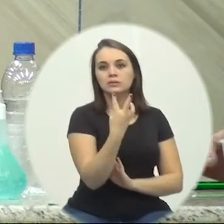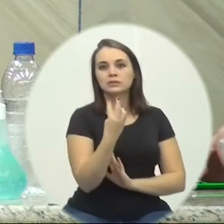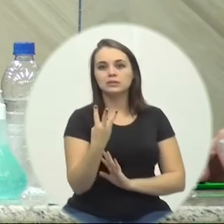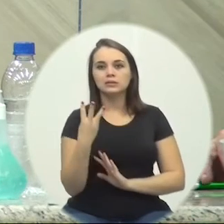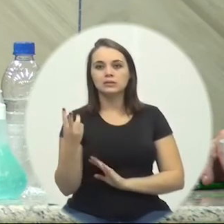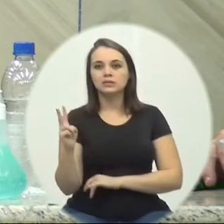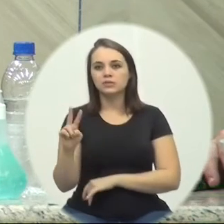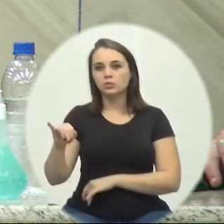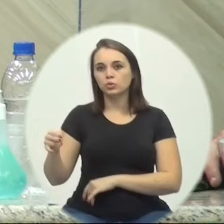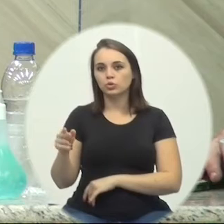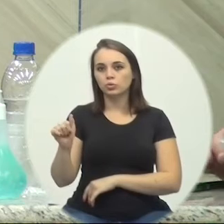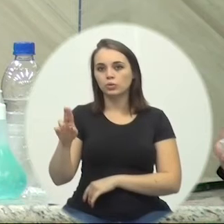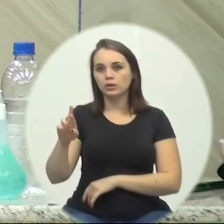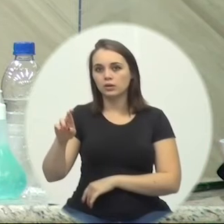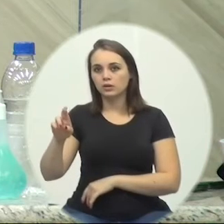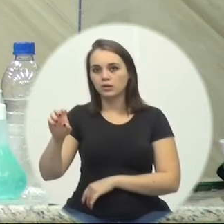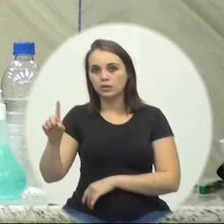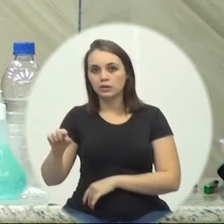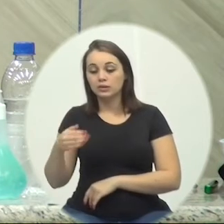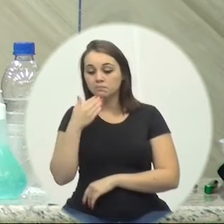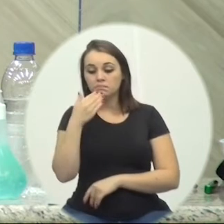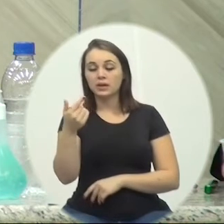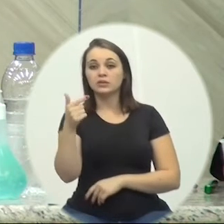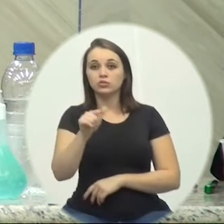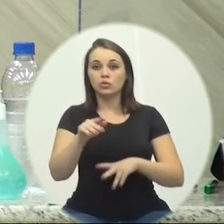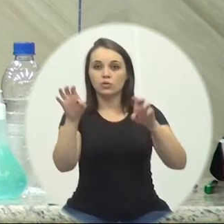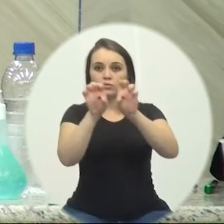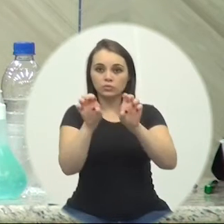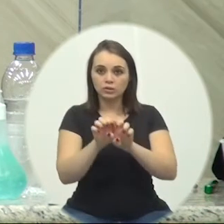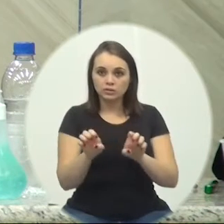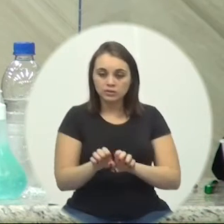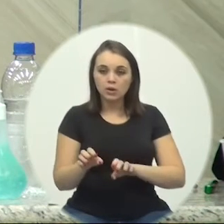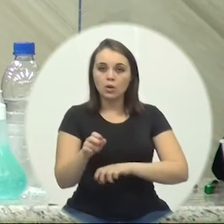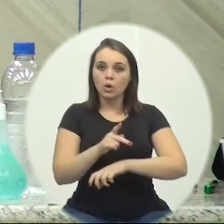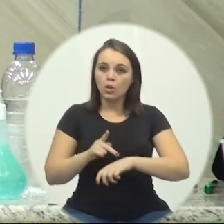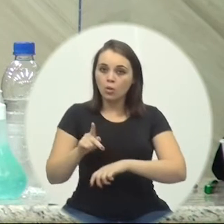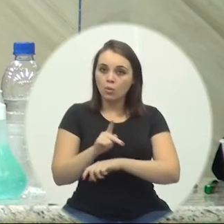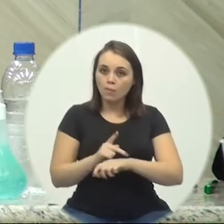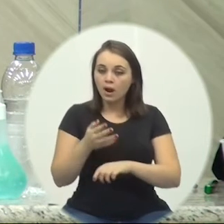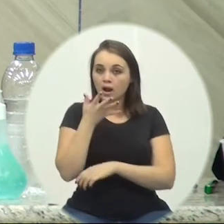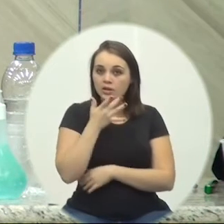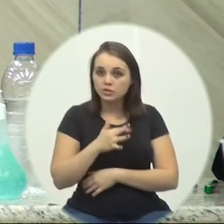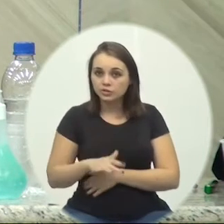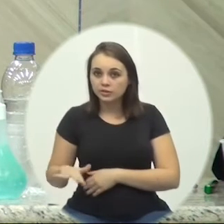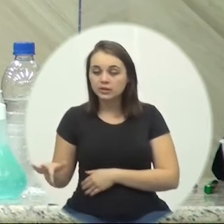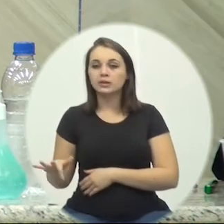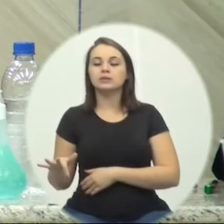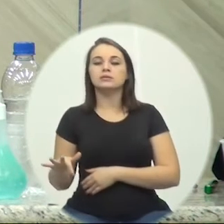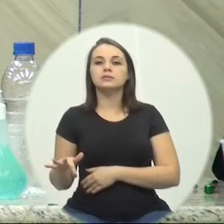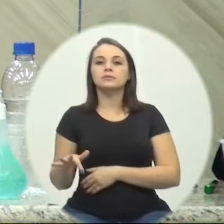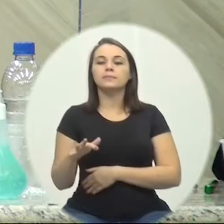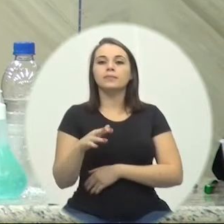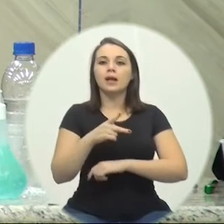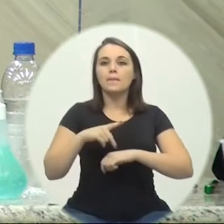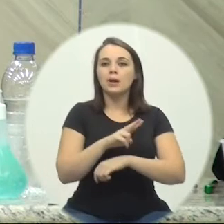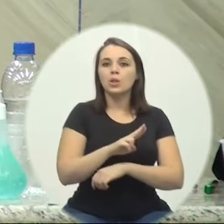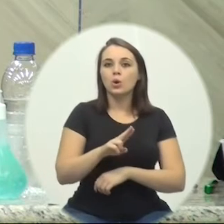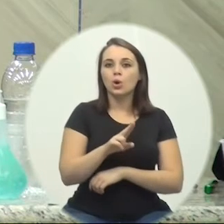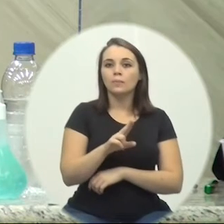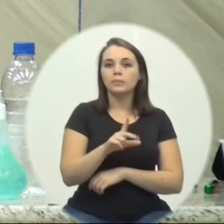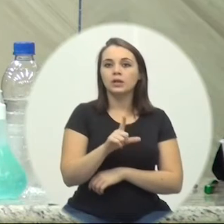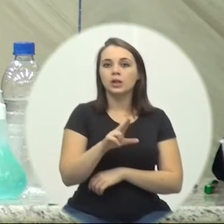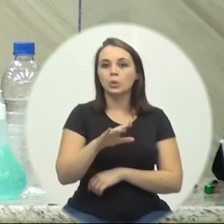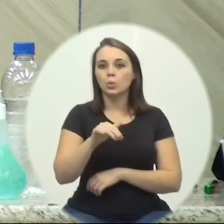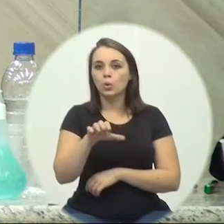Juarez de Jesus dos Santos, estruturação do parque infantil construído na Praça Lucas Oswaldo Cruz, bairro